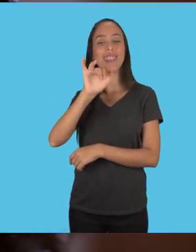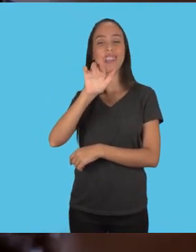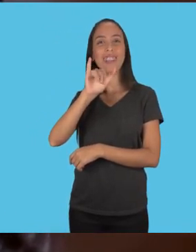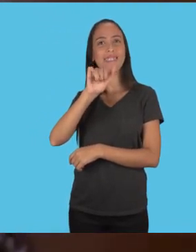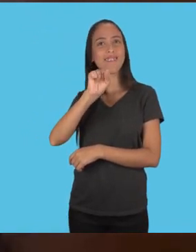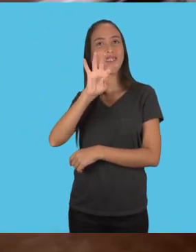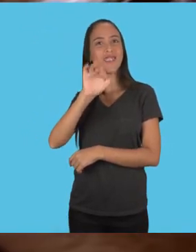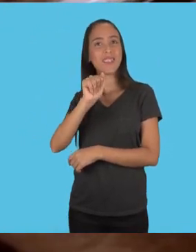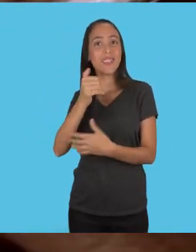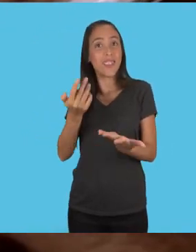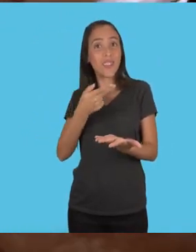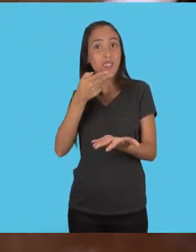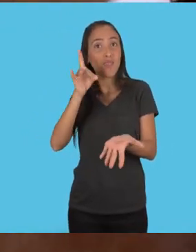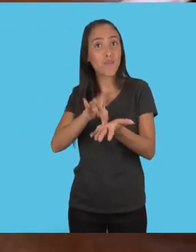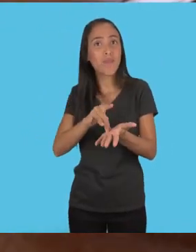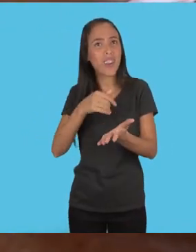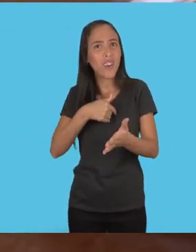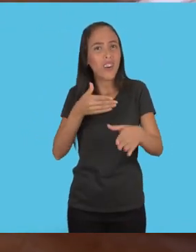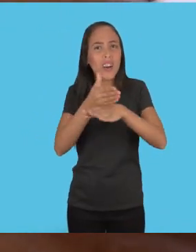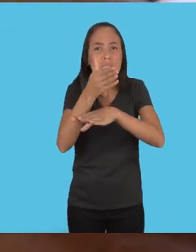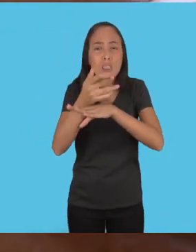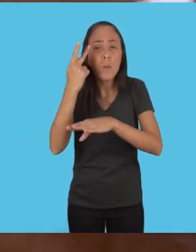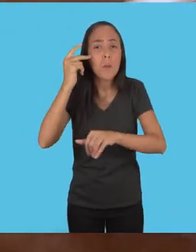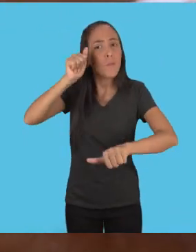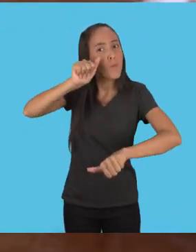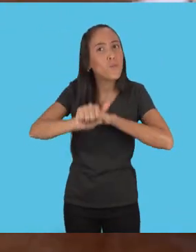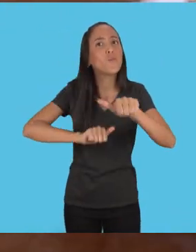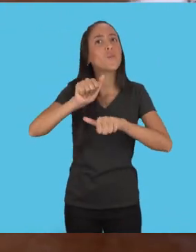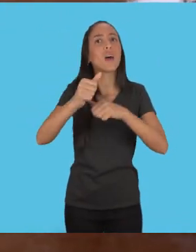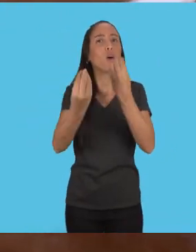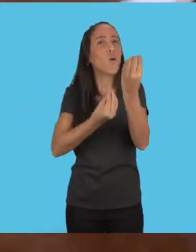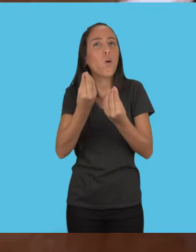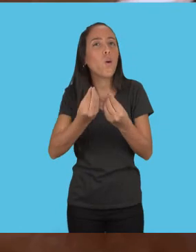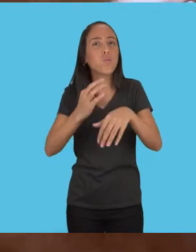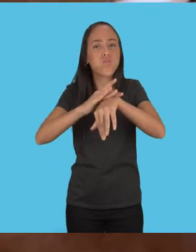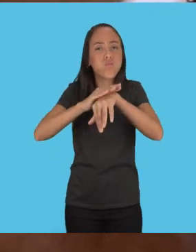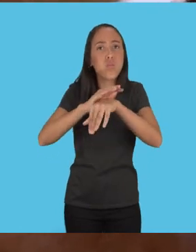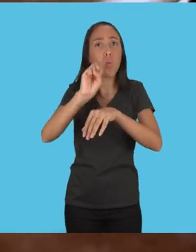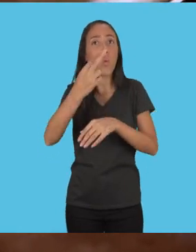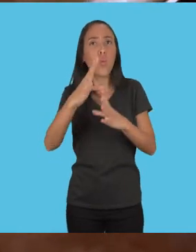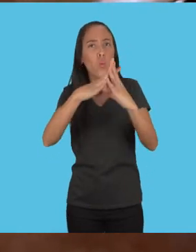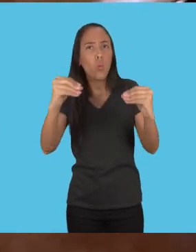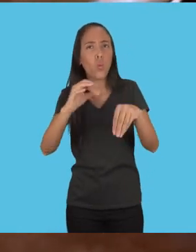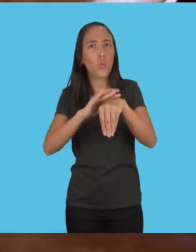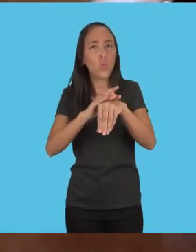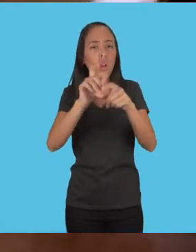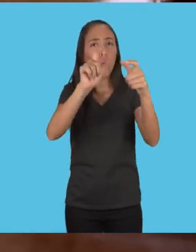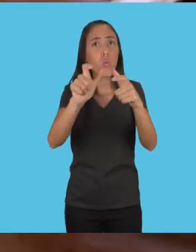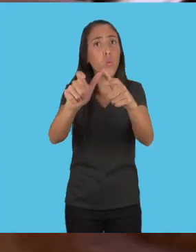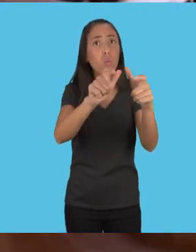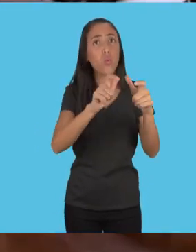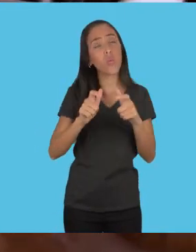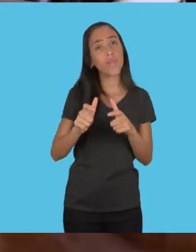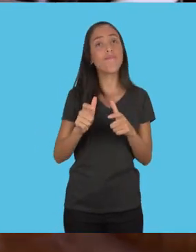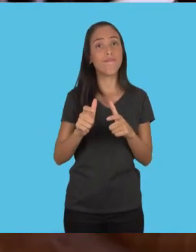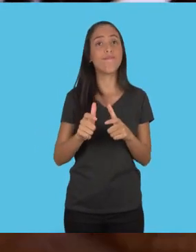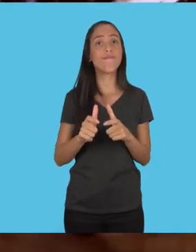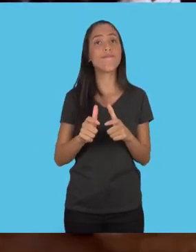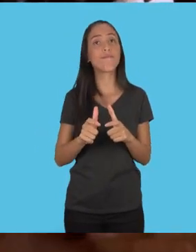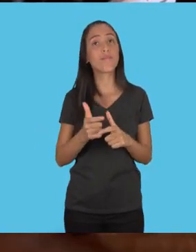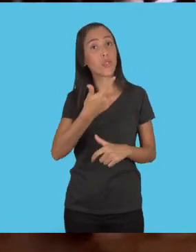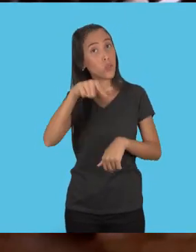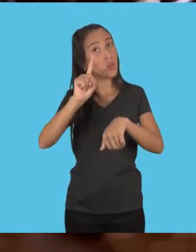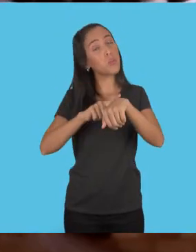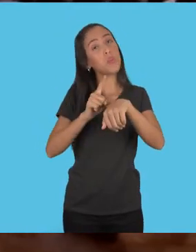fui intervir para modificar as condições epidemiológicas, ou eliminar uma doença numa região.